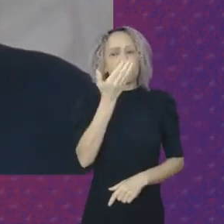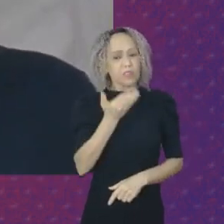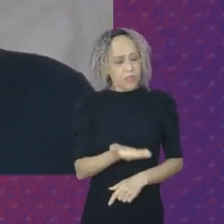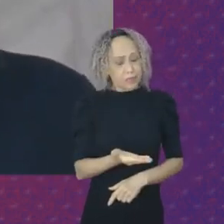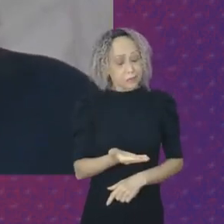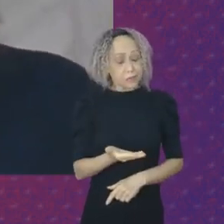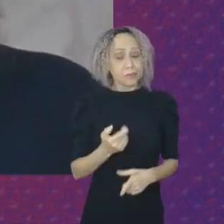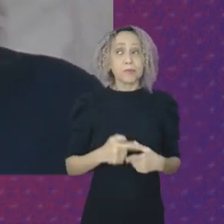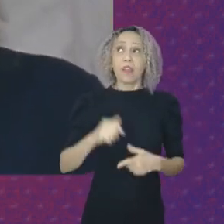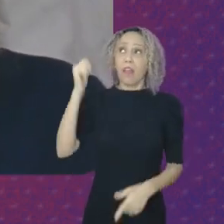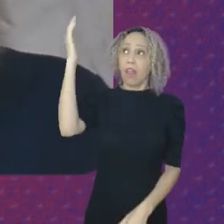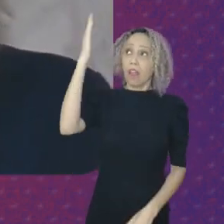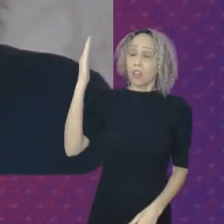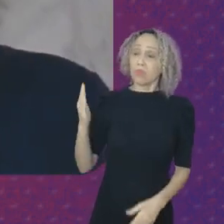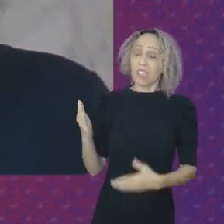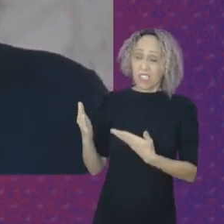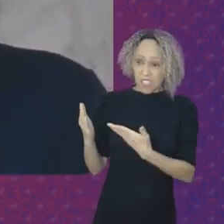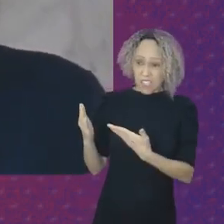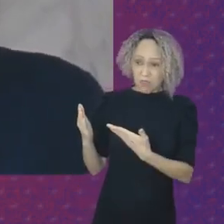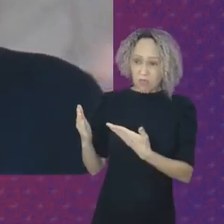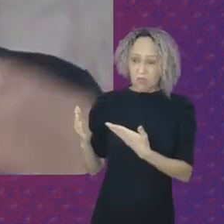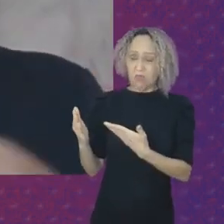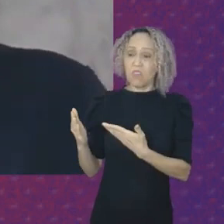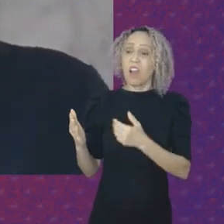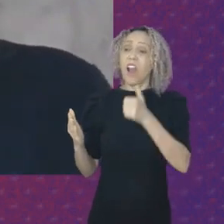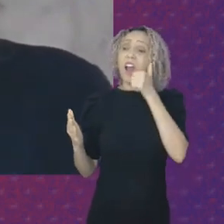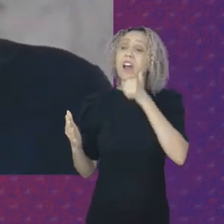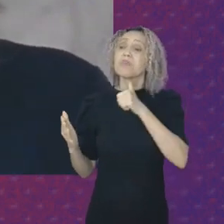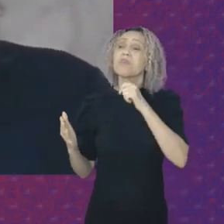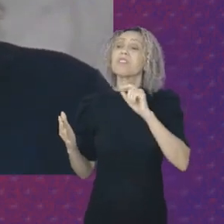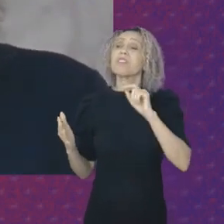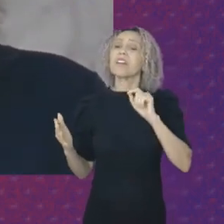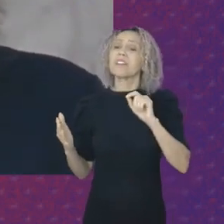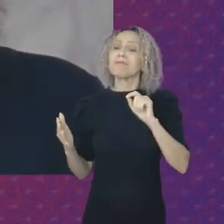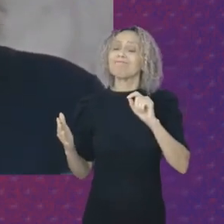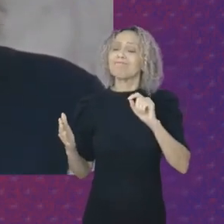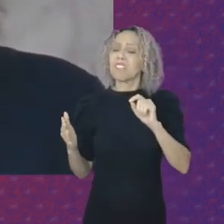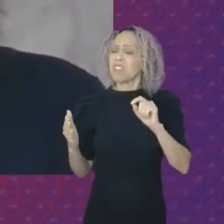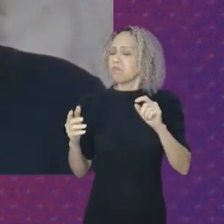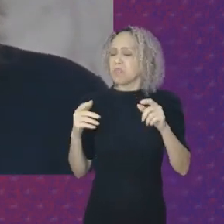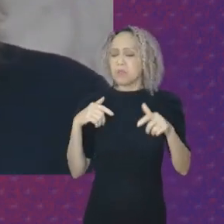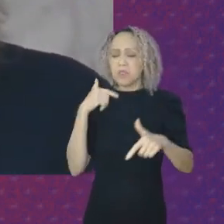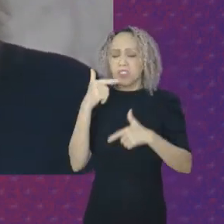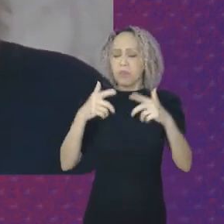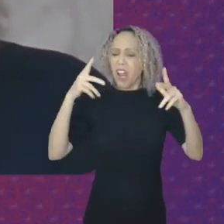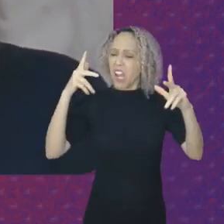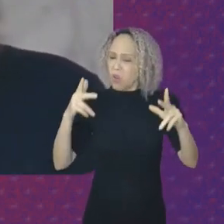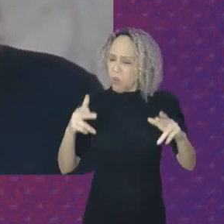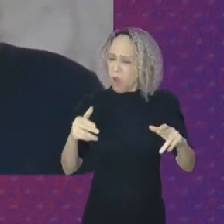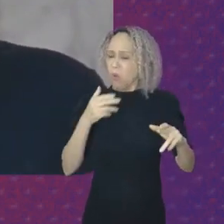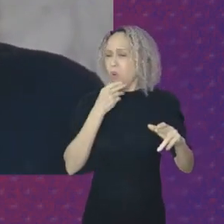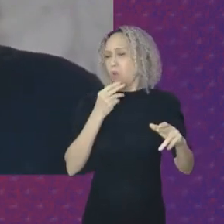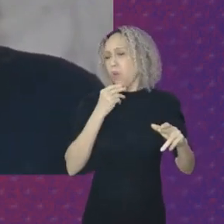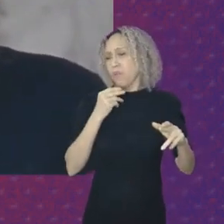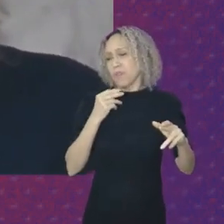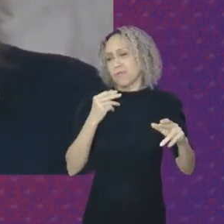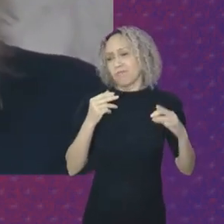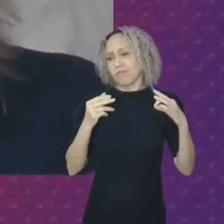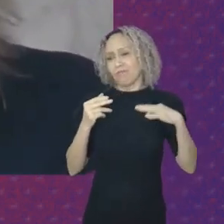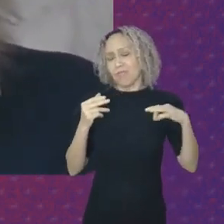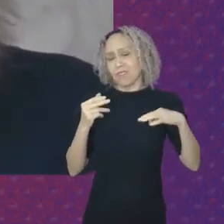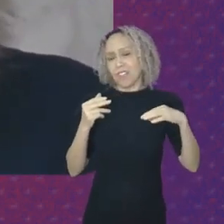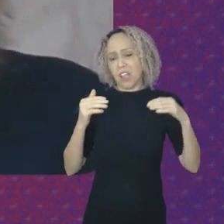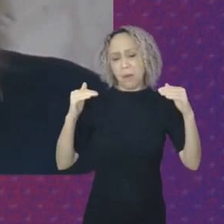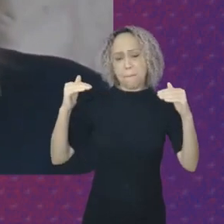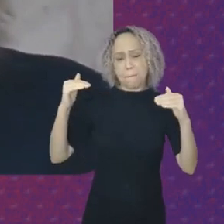Brasil as mulheres ainda, inclusive nas mesmas funções, ganham em média 20 a